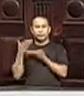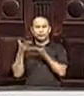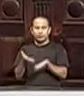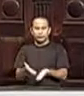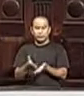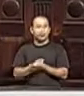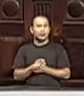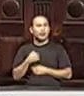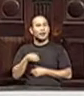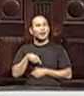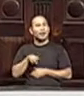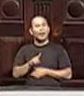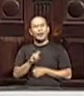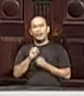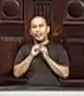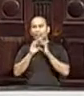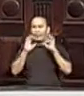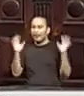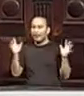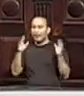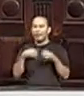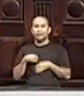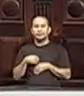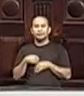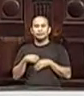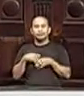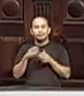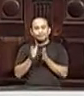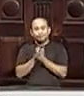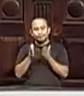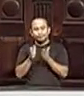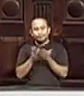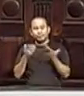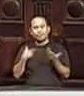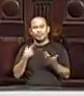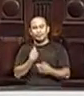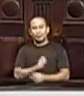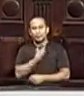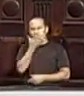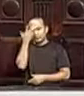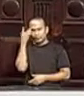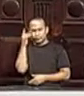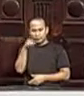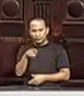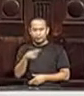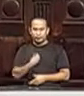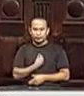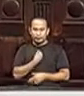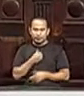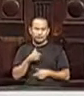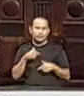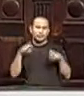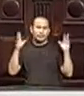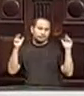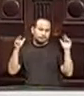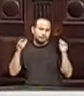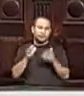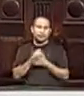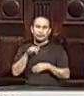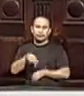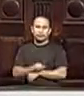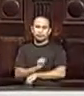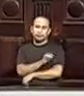muito claro a carência que essa área vive e o desespero daqueles que militam nessa causa. Aqui na cidade do Rio de